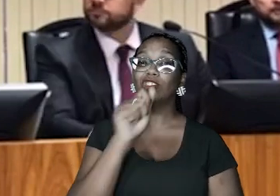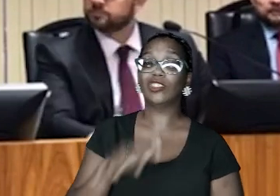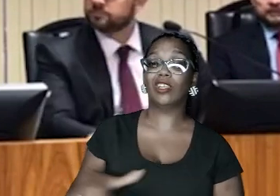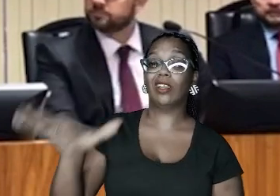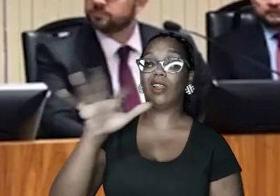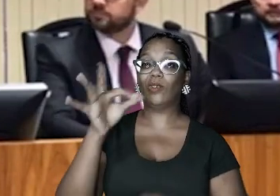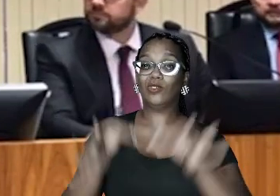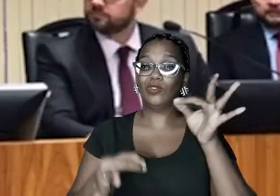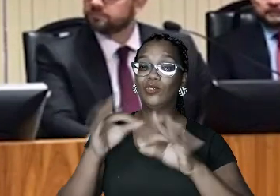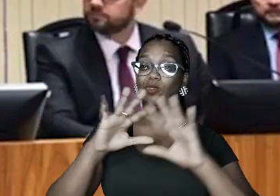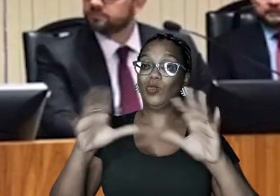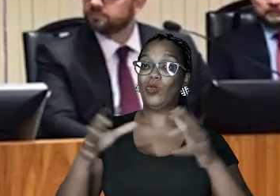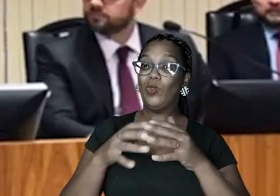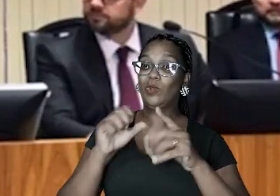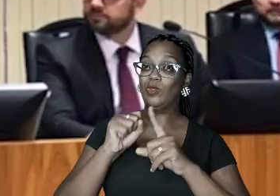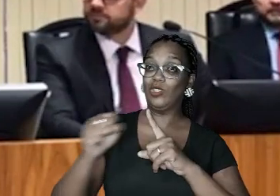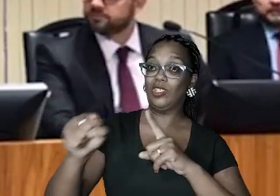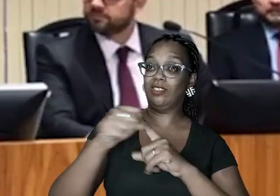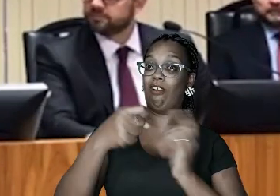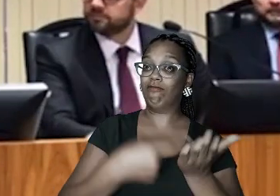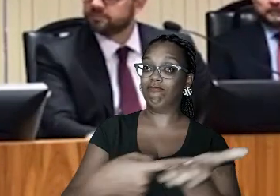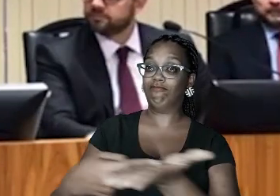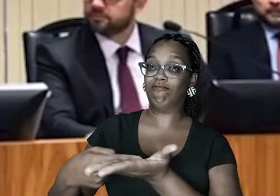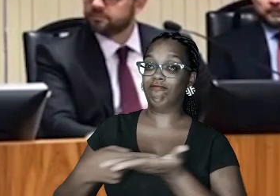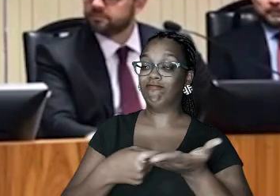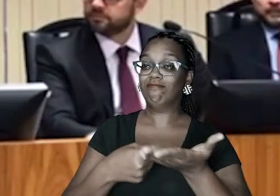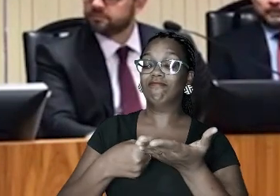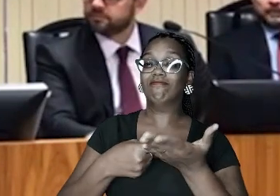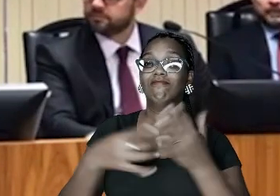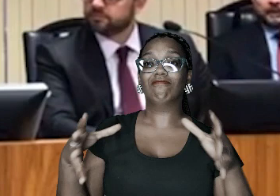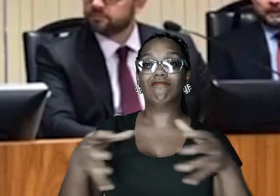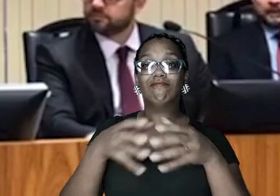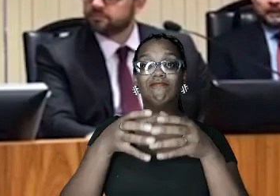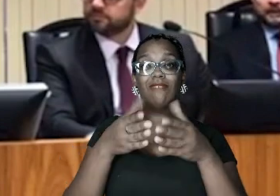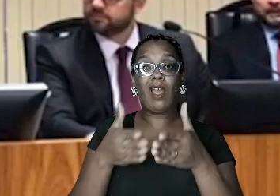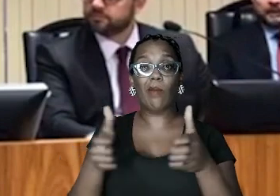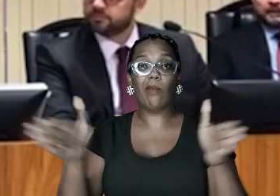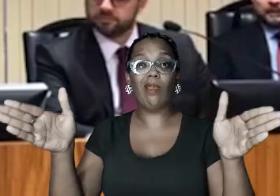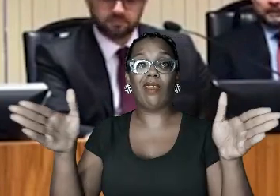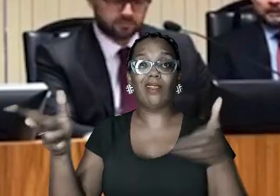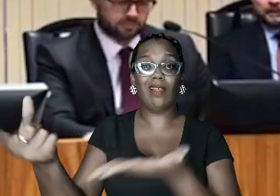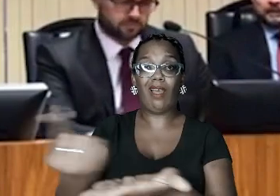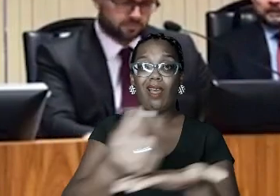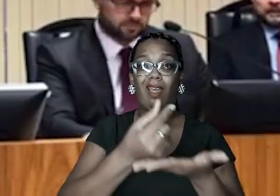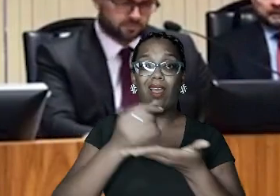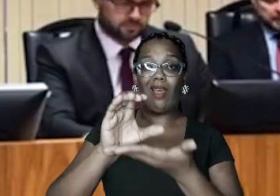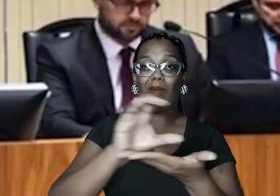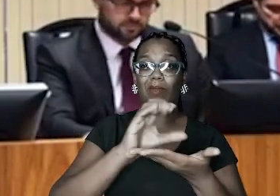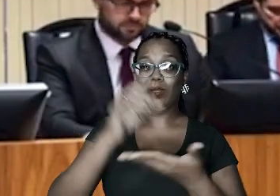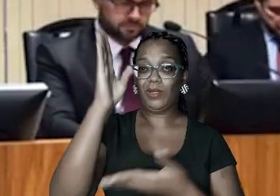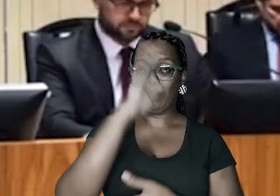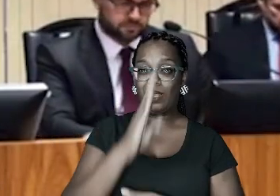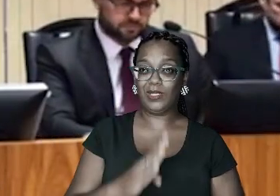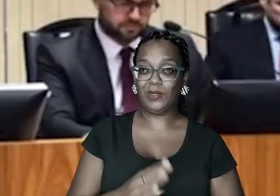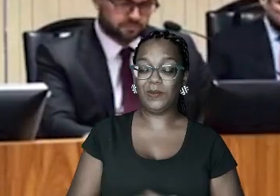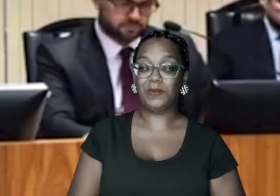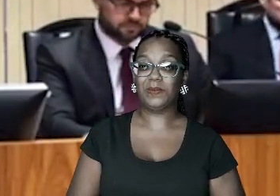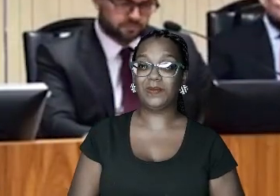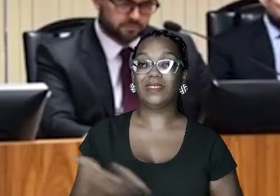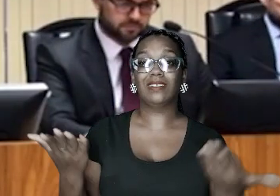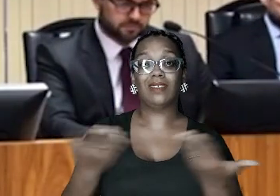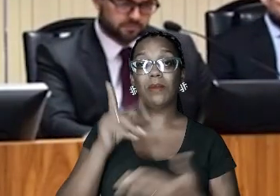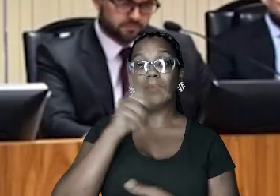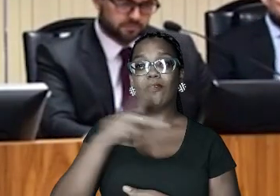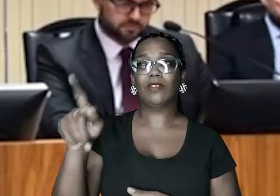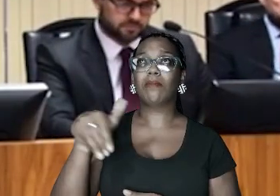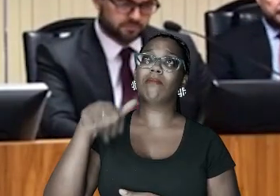de um grupo societário que contemplava companhias abertas do mercado de capitais do Brasil é professora mais de